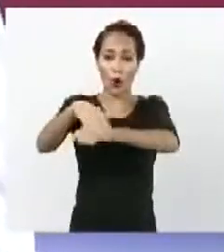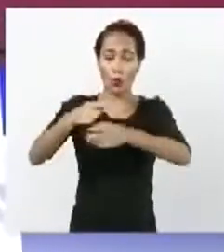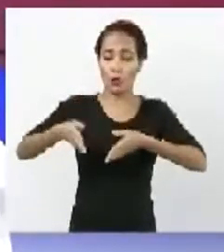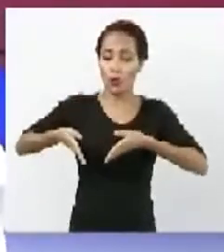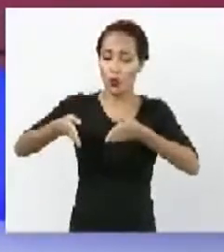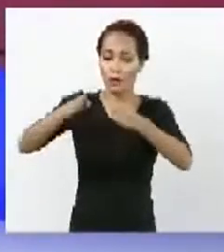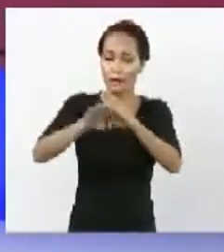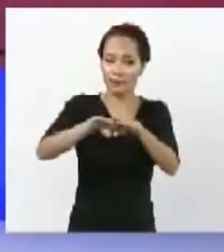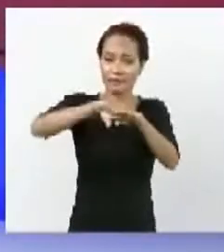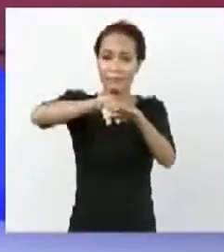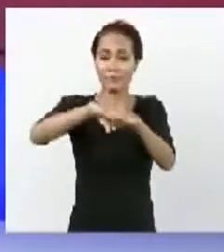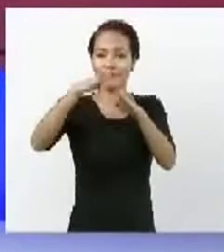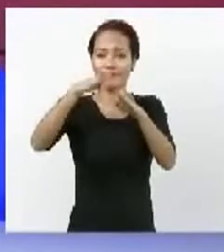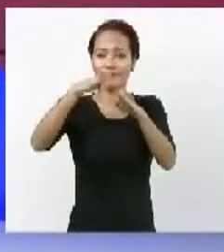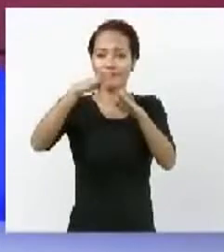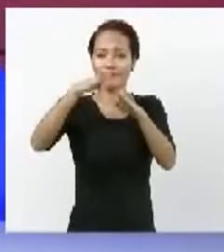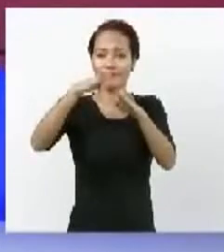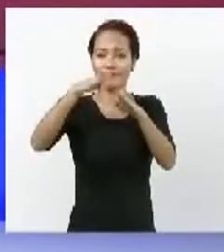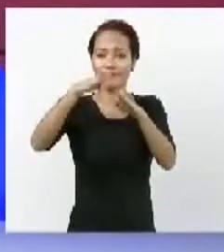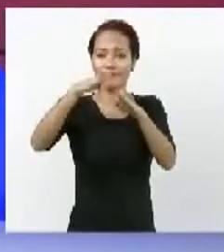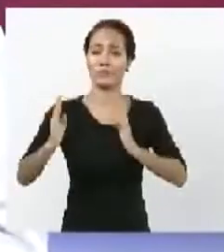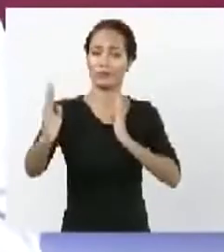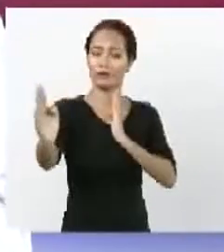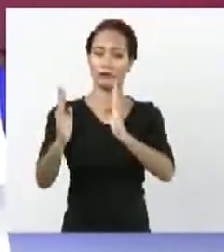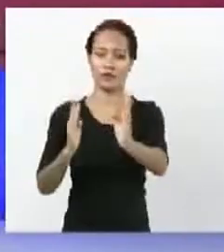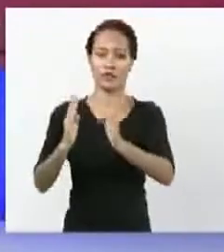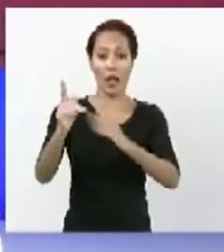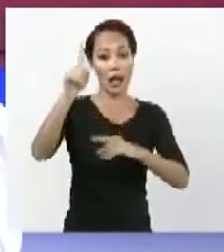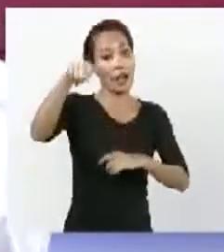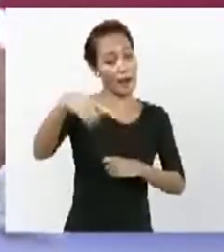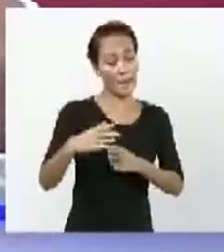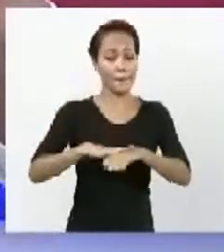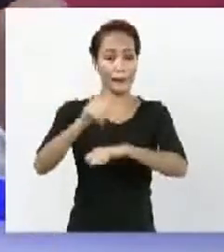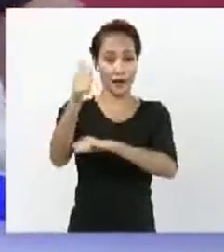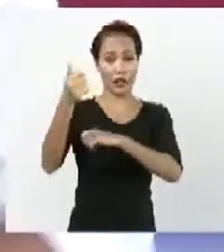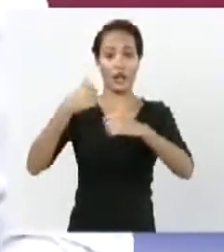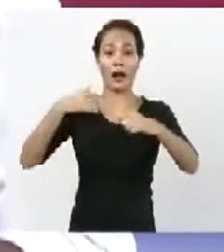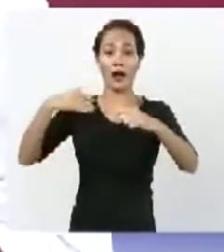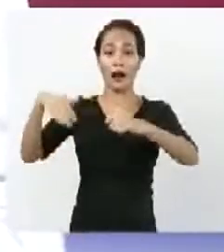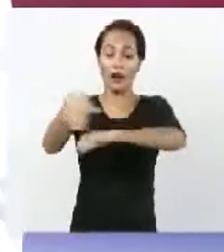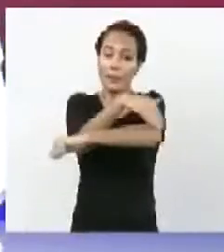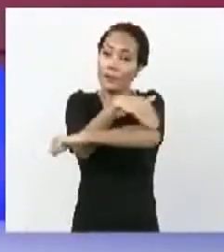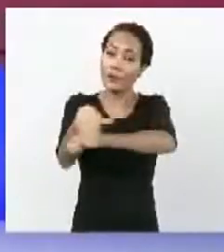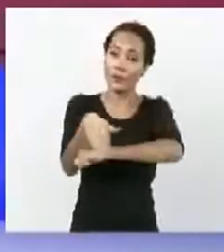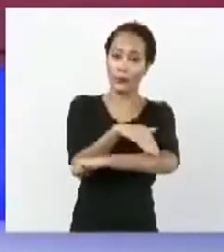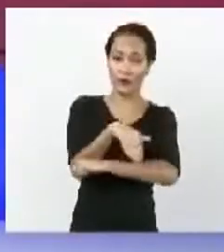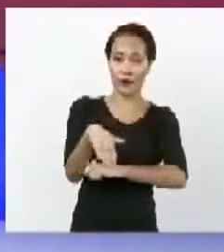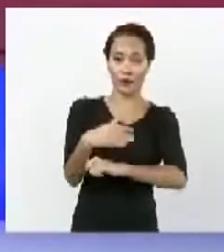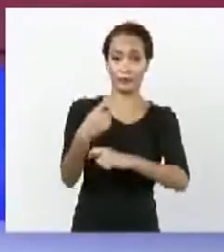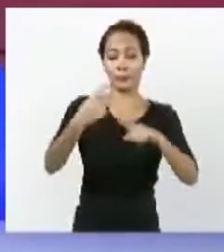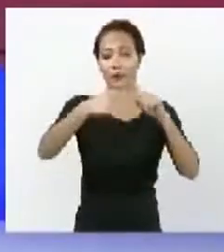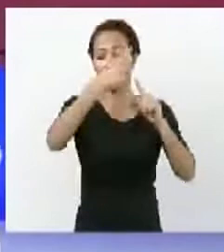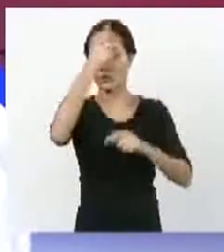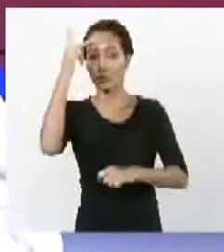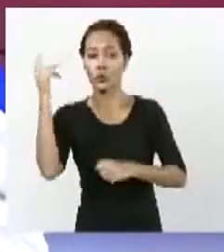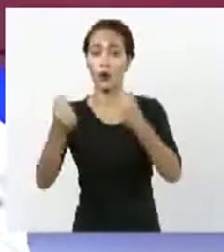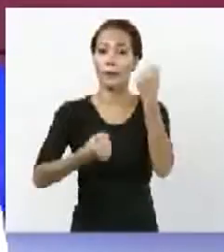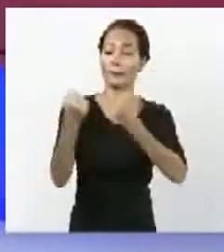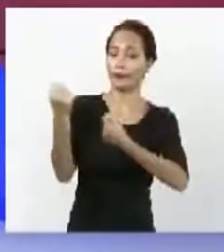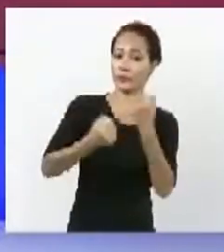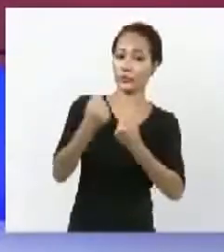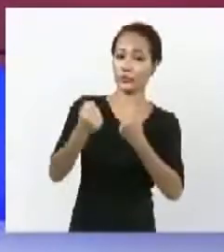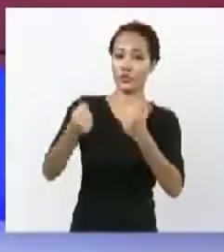Yamada e outras. Isso é fazer mobilidade urbana e criar situações que o motorista, que as pessoas possam trafegar com mais